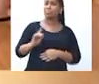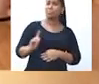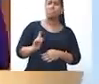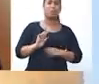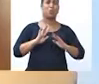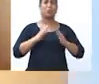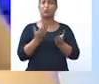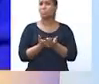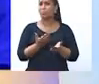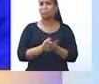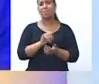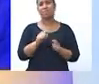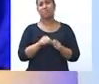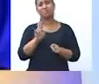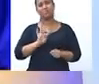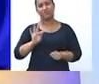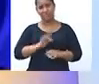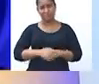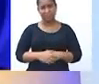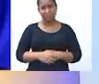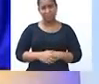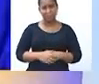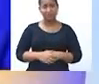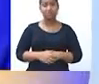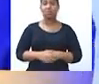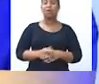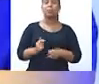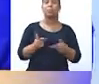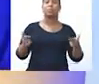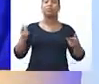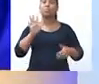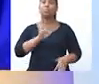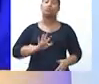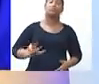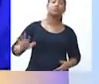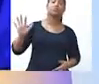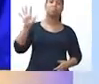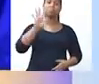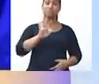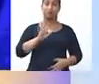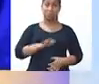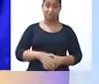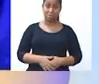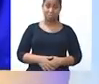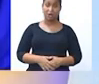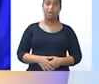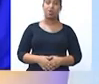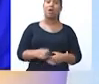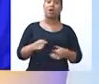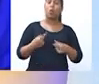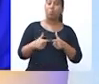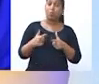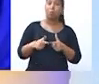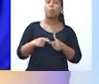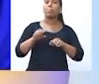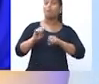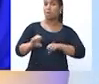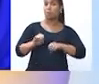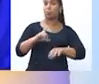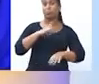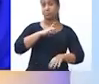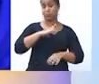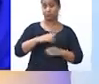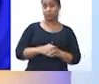vou fazer faculdade, né? Sim. Que, na verdade, é uma coisa muito geral. Uma crise na educação hoje que a gente está vivendo em relação a